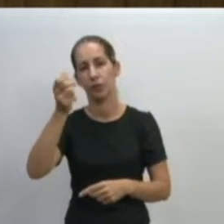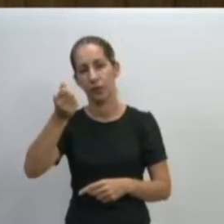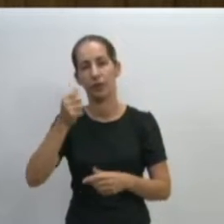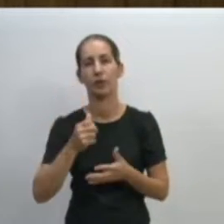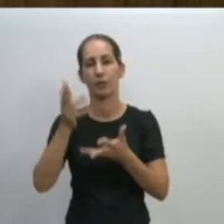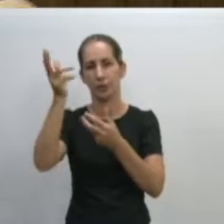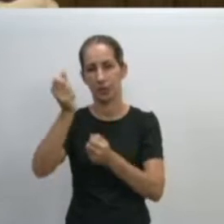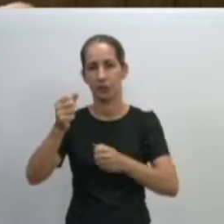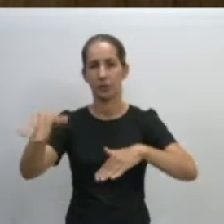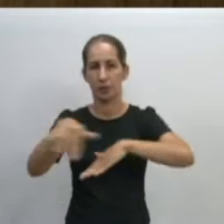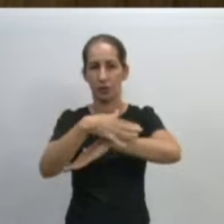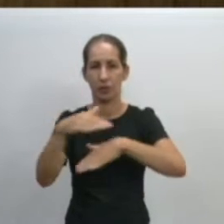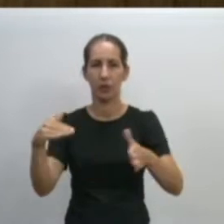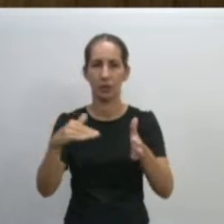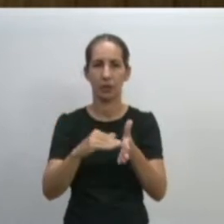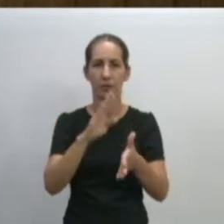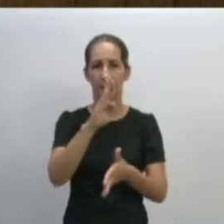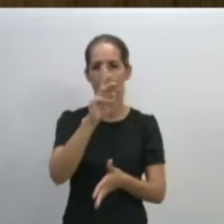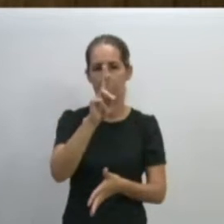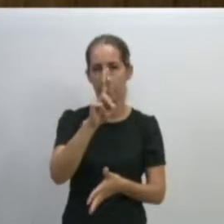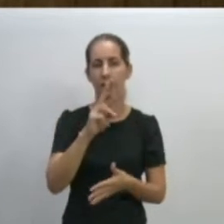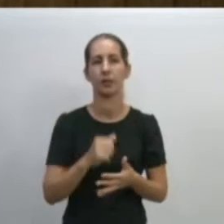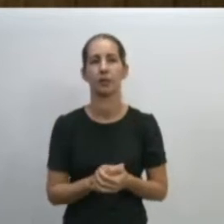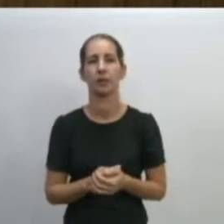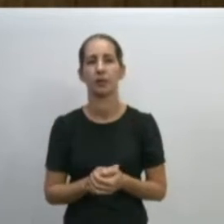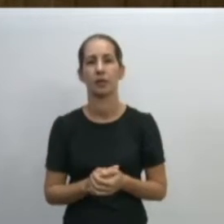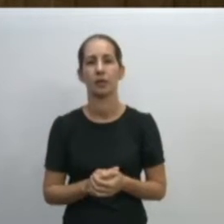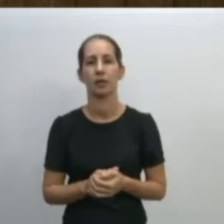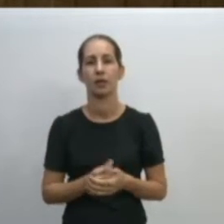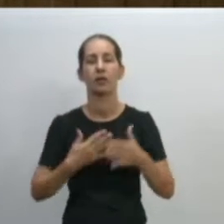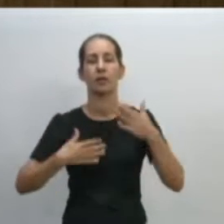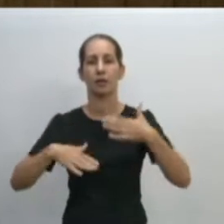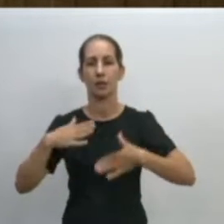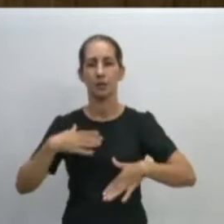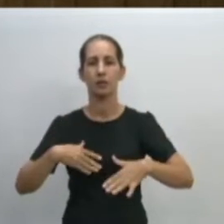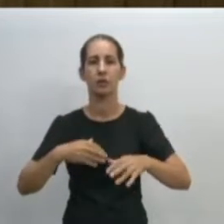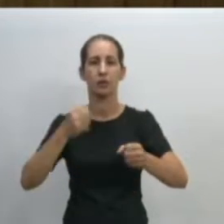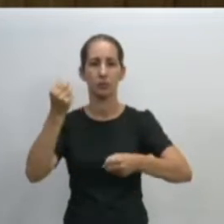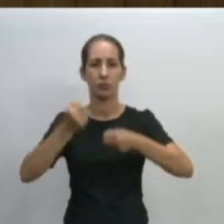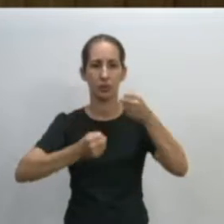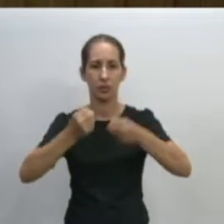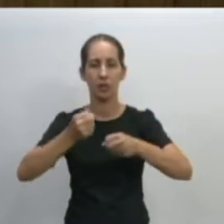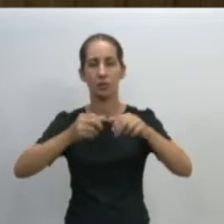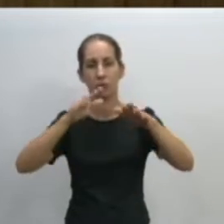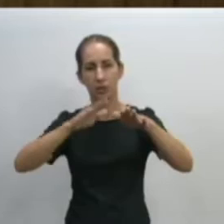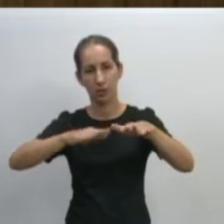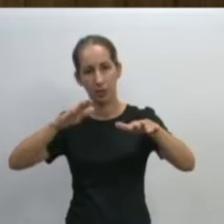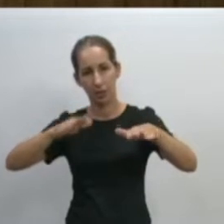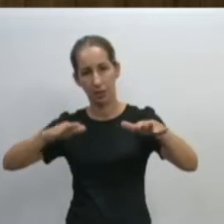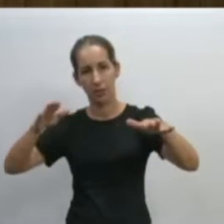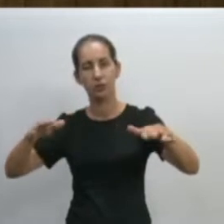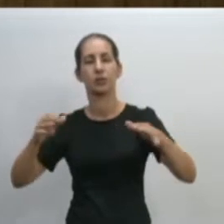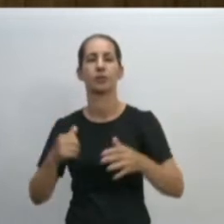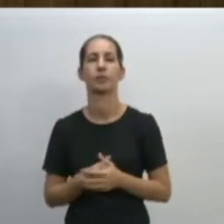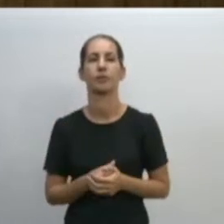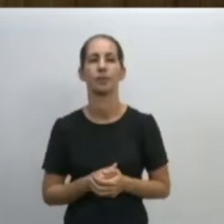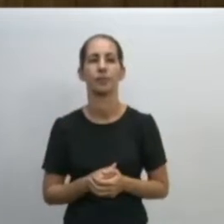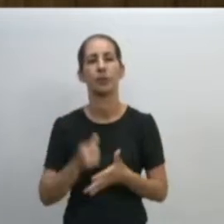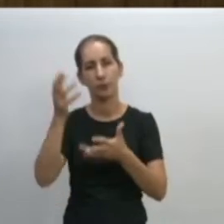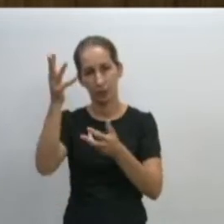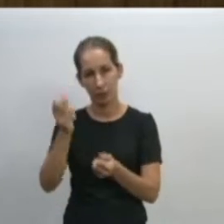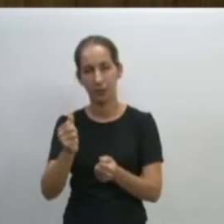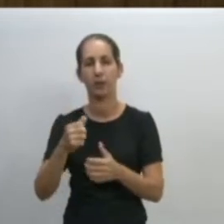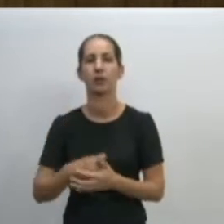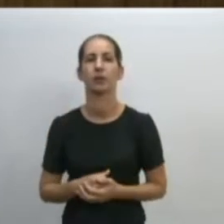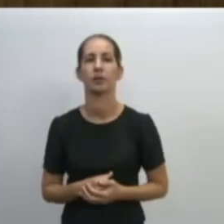beneficiada uma rua que vai até a BR, inclusive desafogando o trânsito ali naquela região, né, e que foi